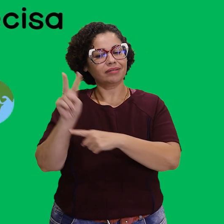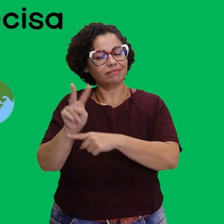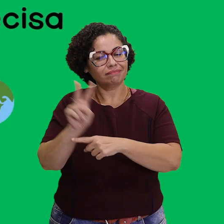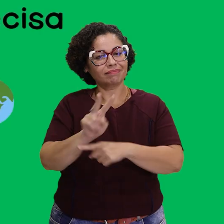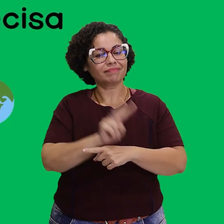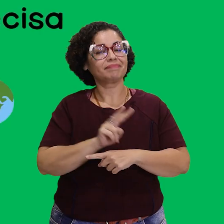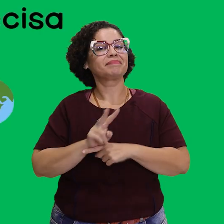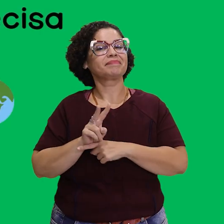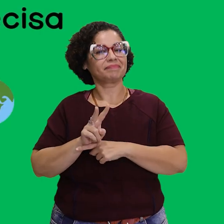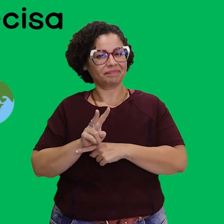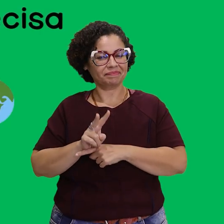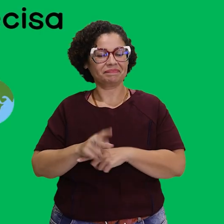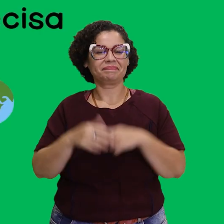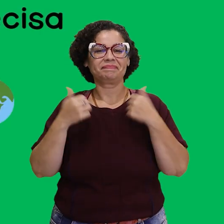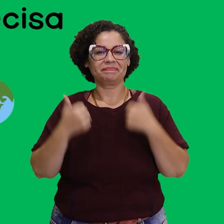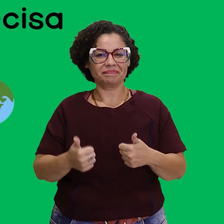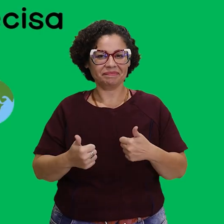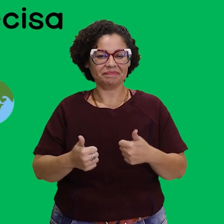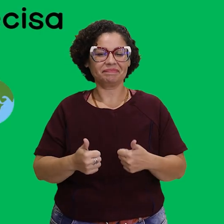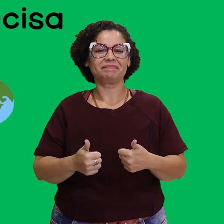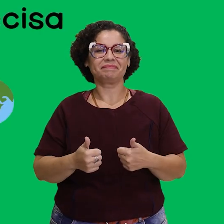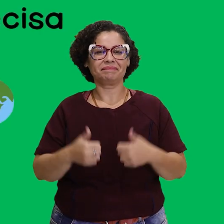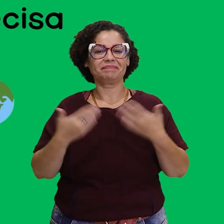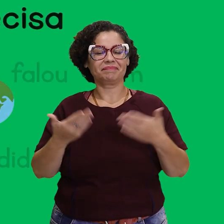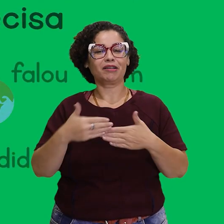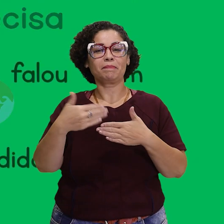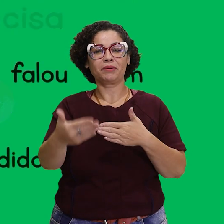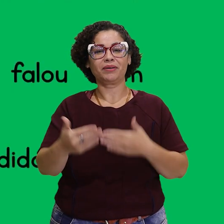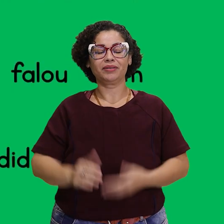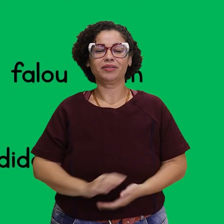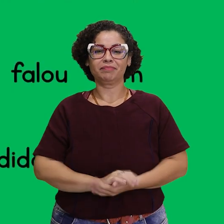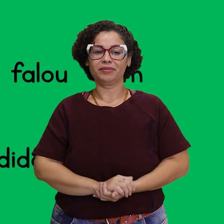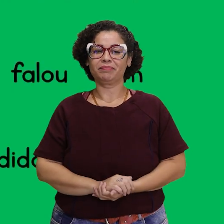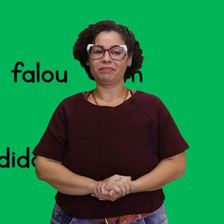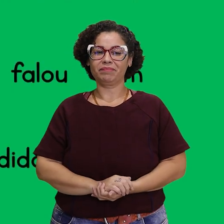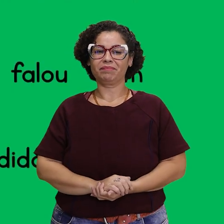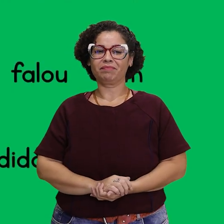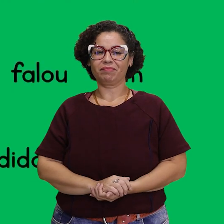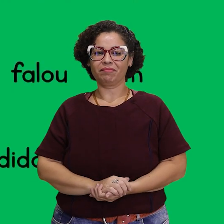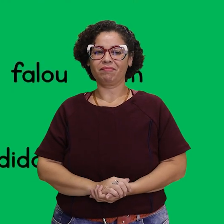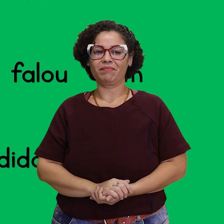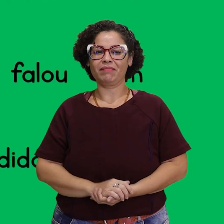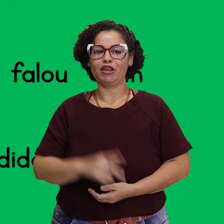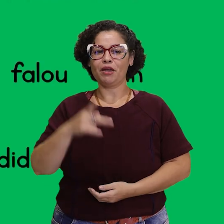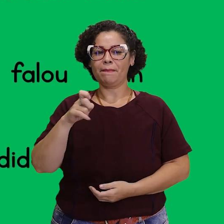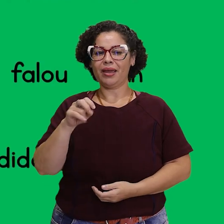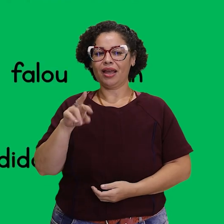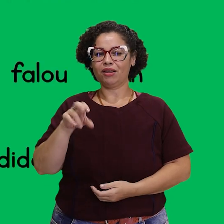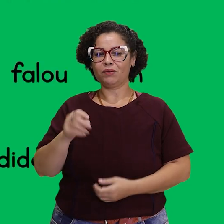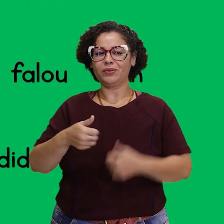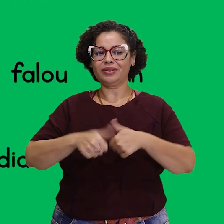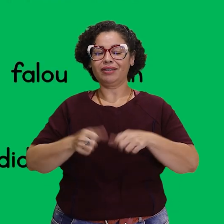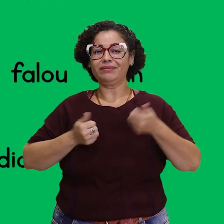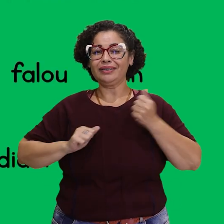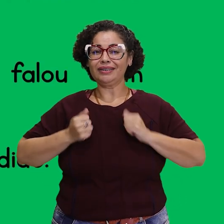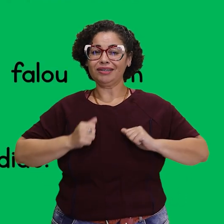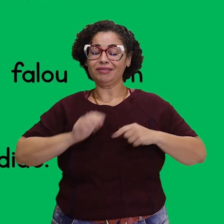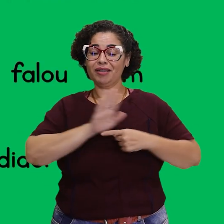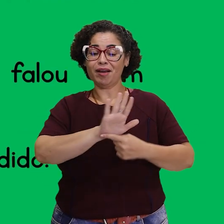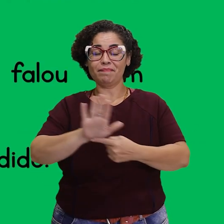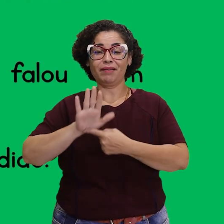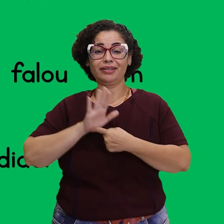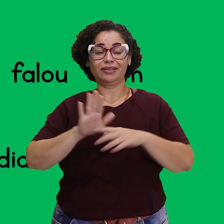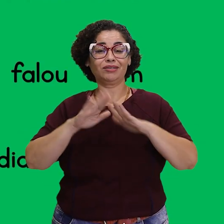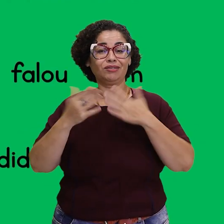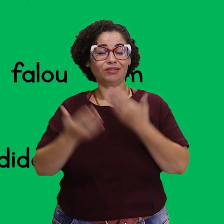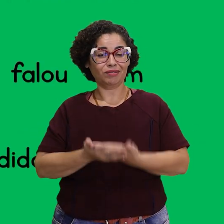preservada, tá bom? Olha o próximo. Pedro estava ansioso para a apresentação da